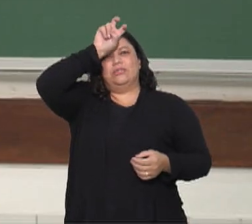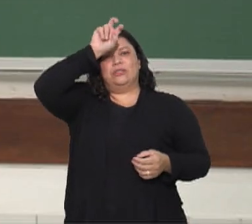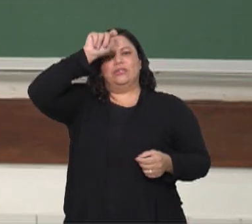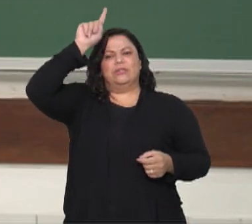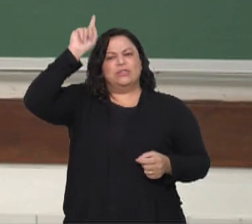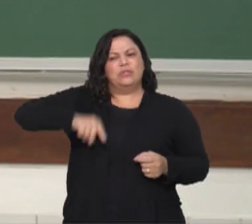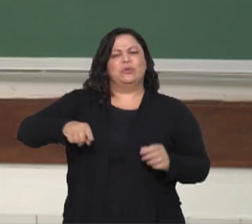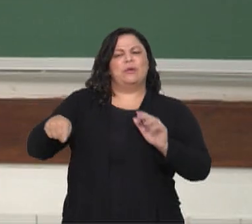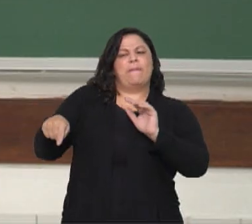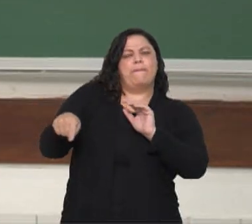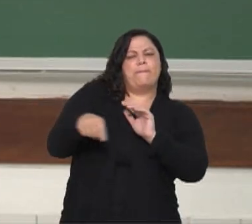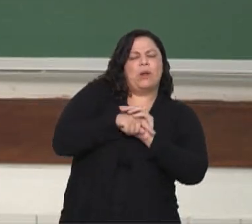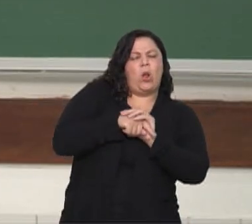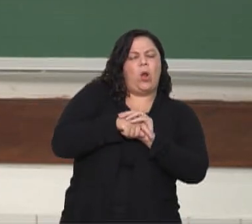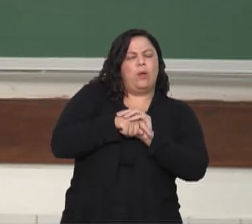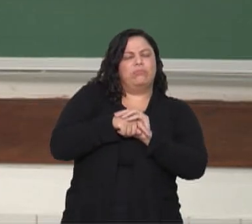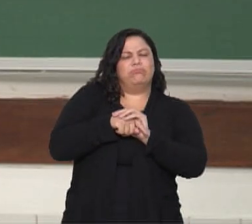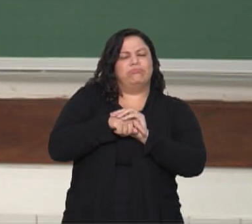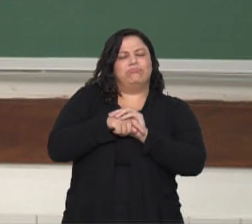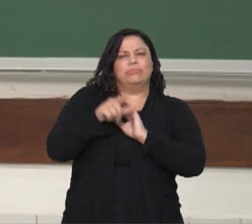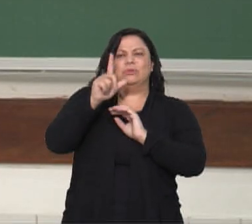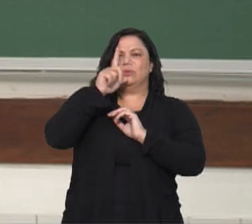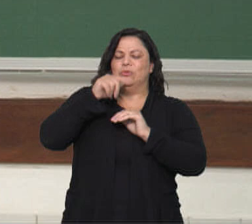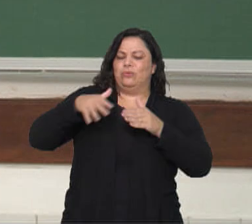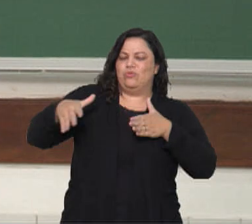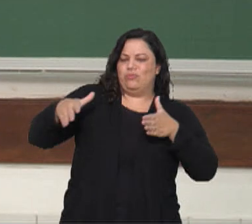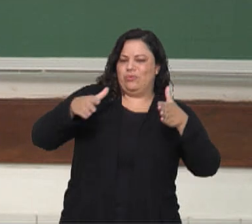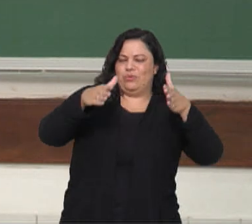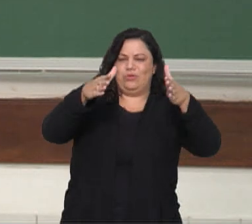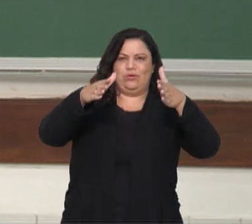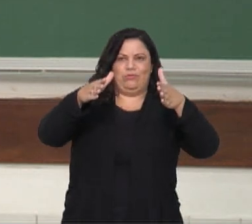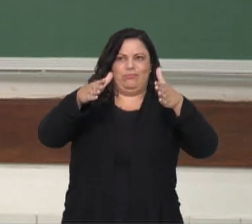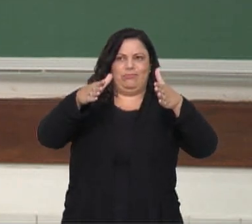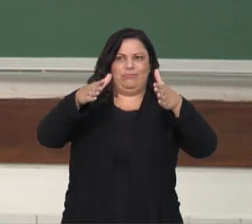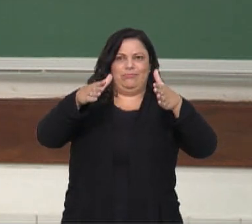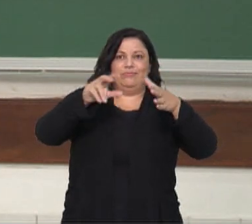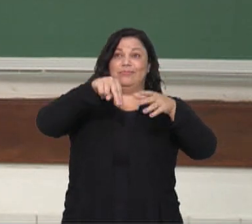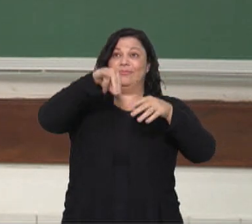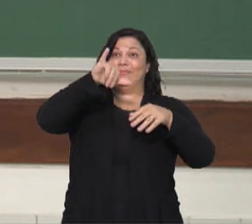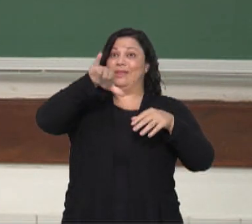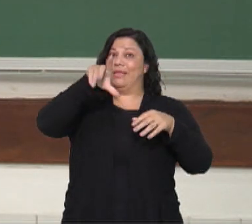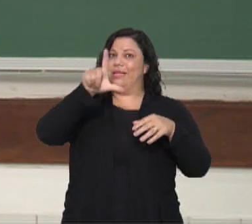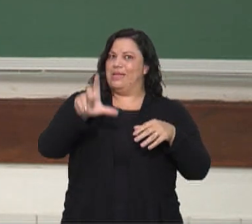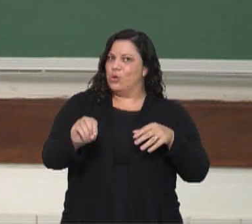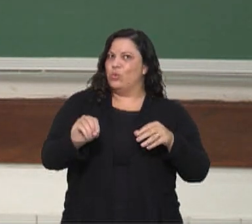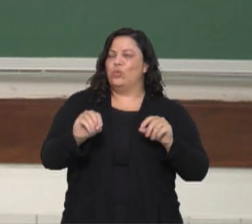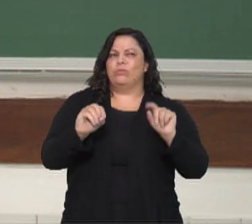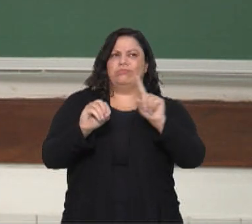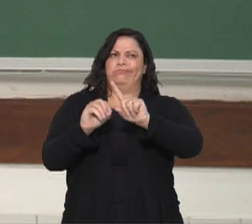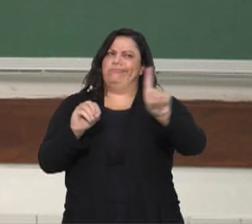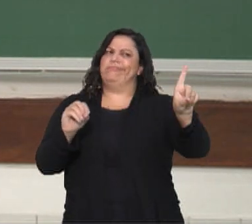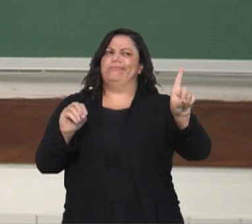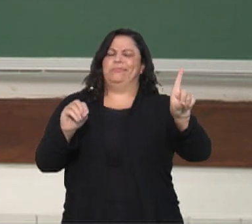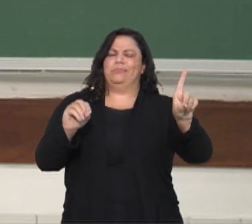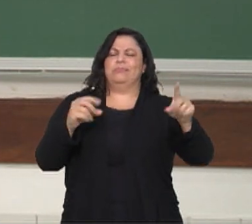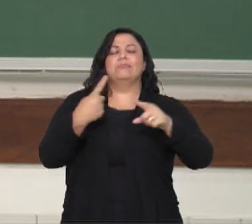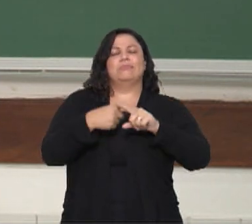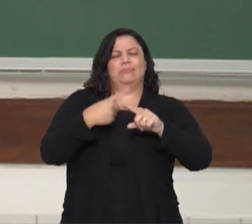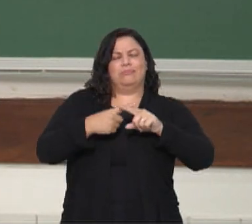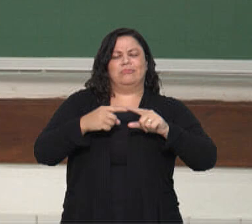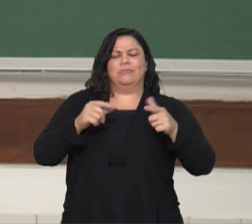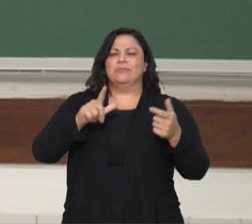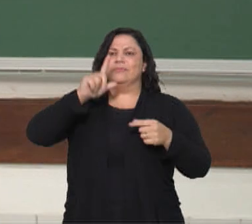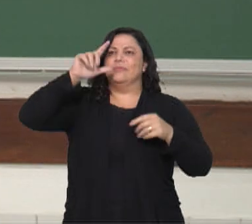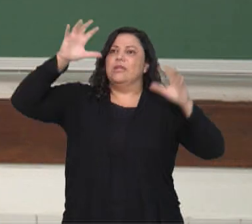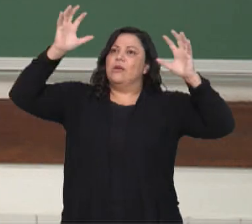dádiva do Rio Nilo. Não. Sem trabalho humano, para aprender a fazer técnicas de canal de irrigação, barragem, porque essa chuva inunda,